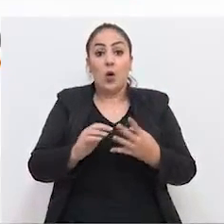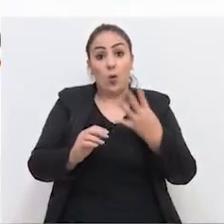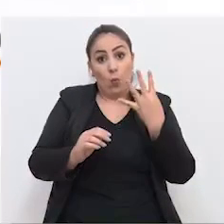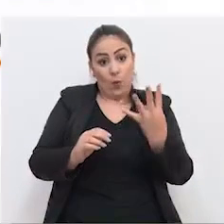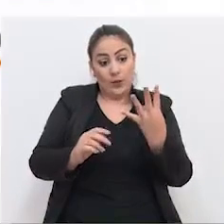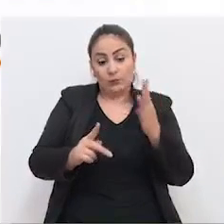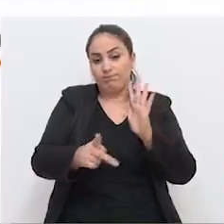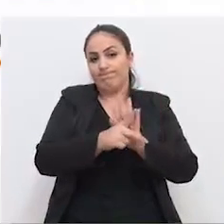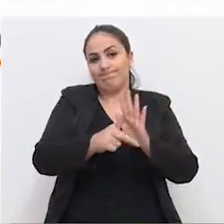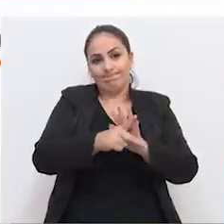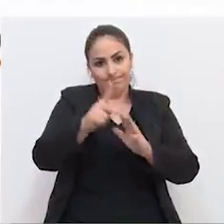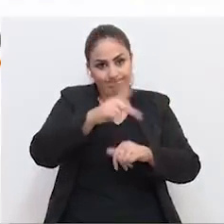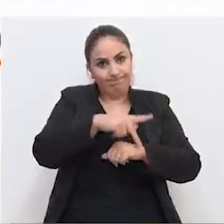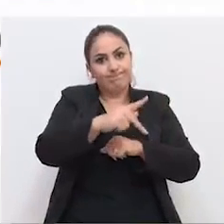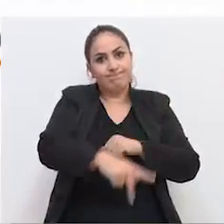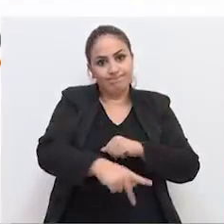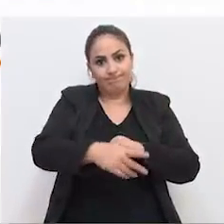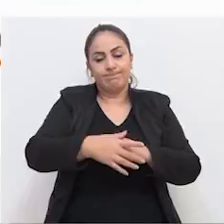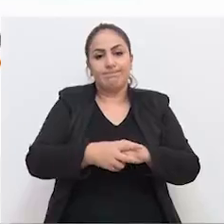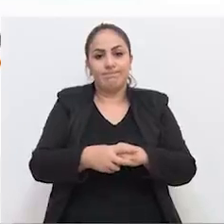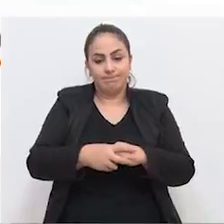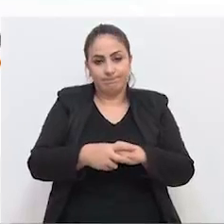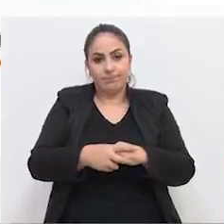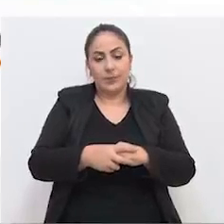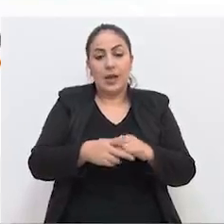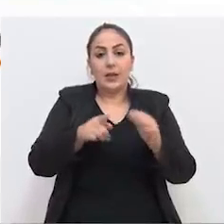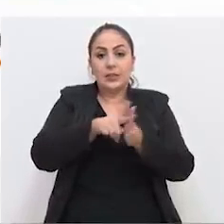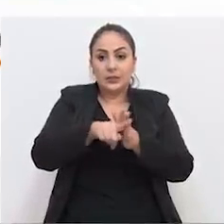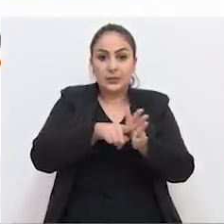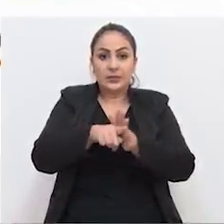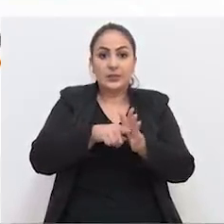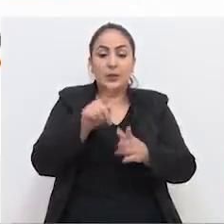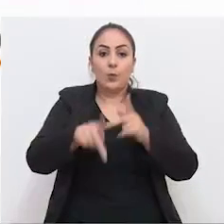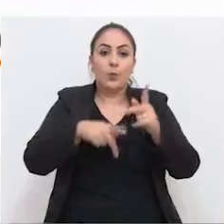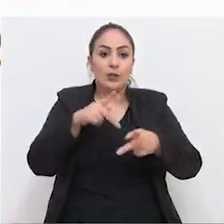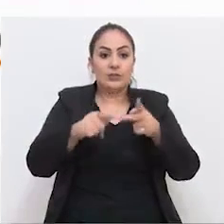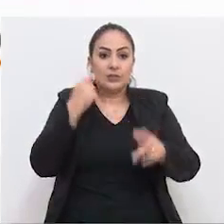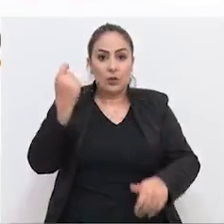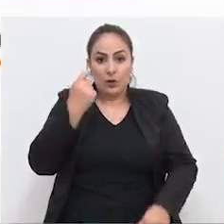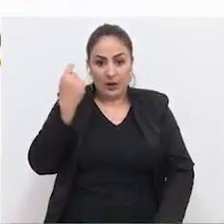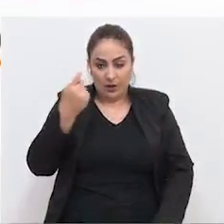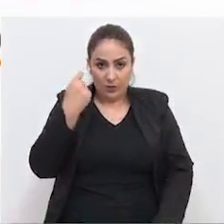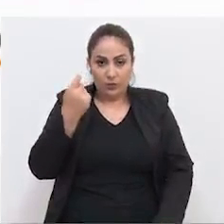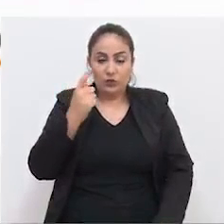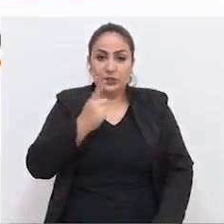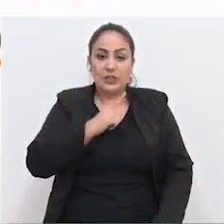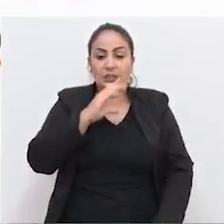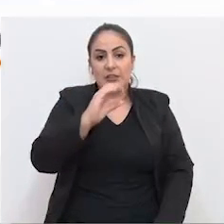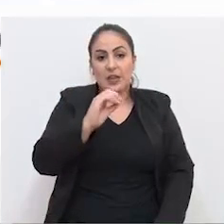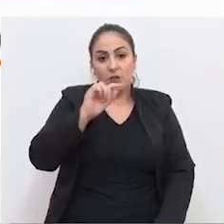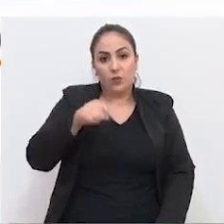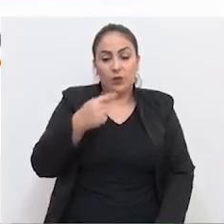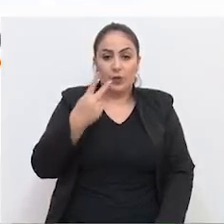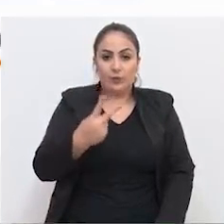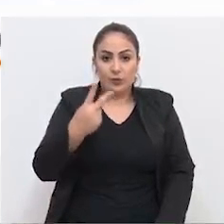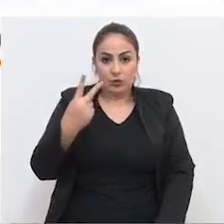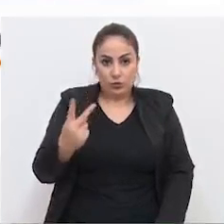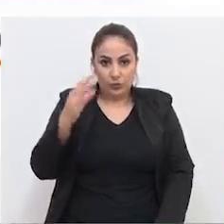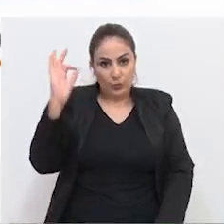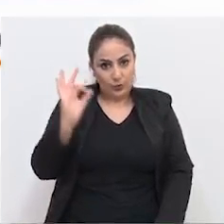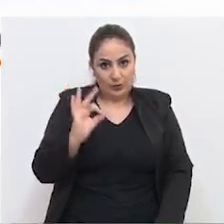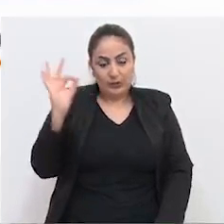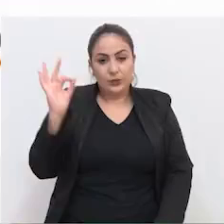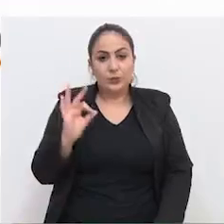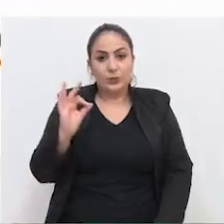4 deles foram em Passo Fundo. Então, a estimativa da população gaúcha com anticorpos é de